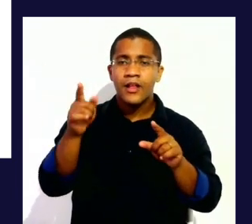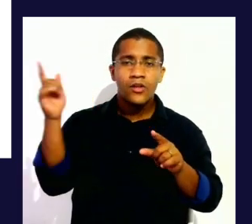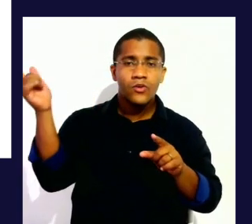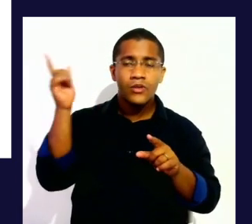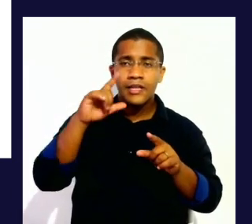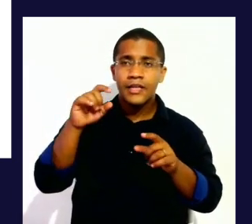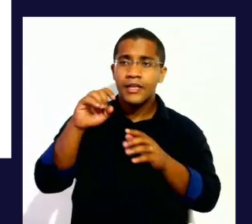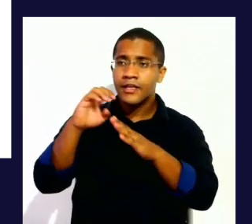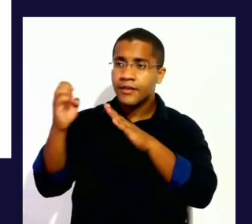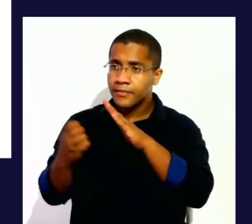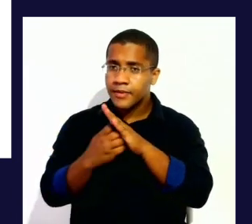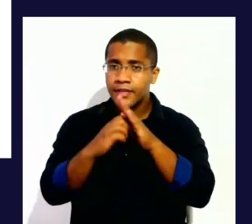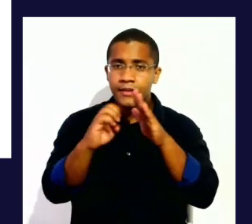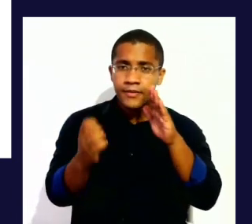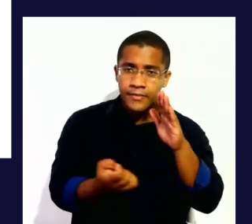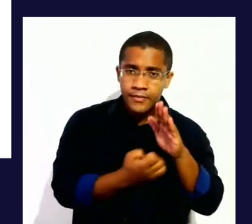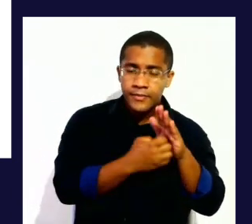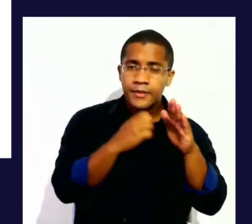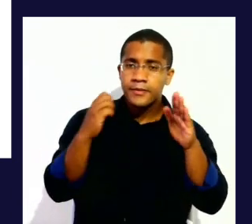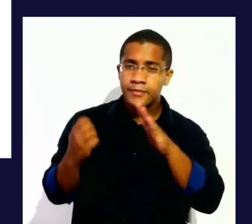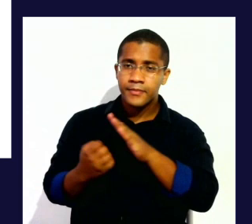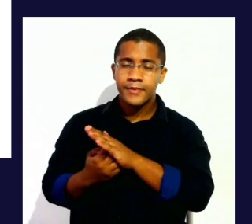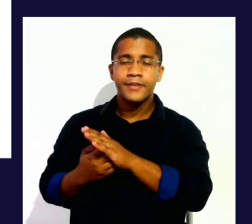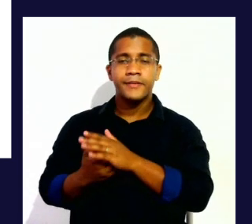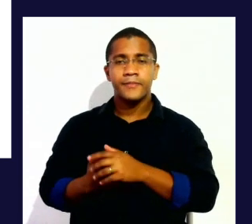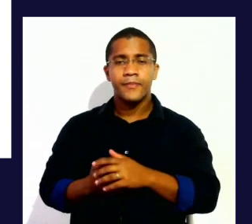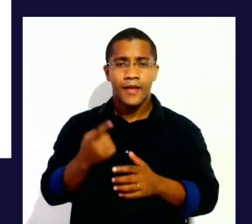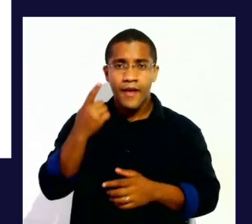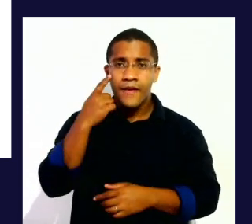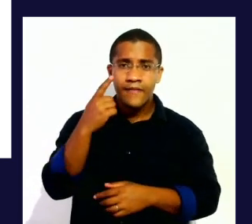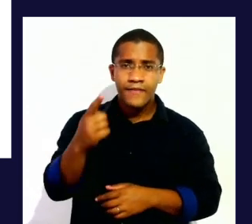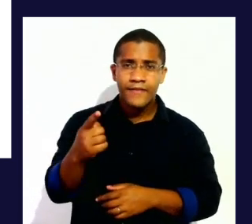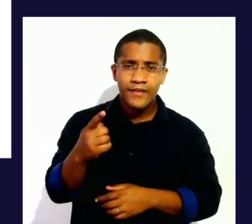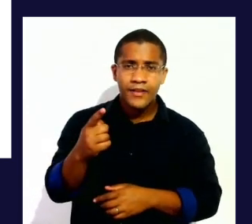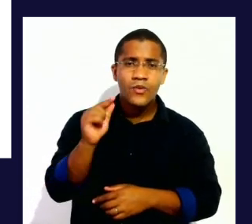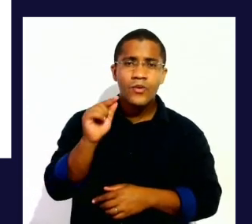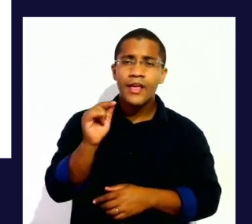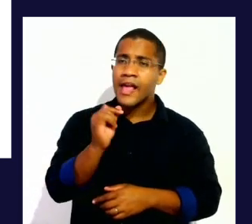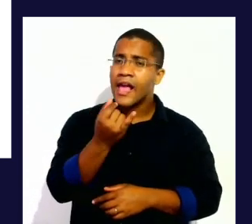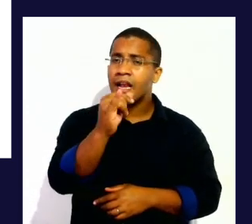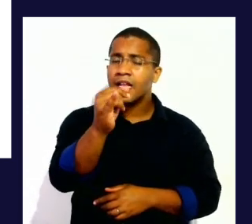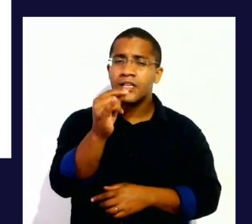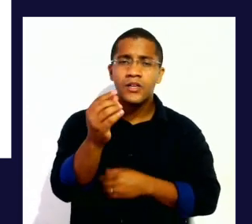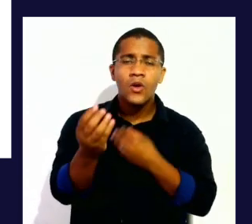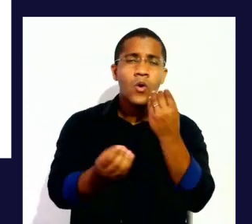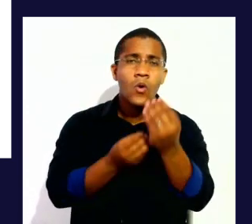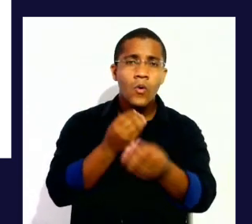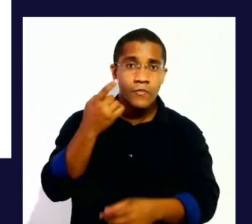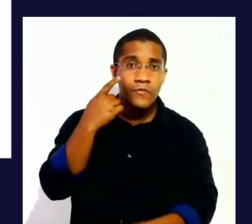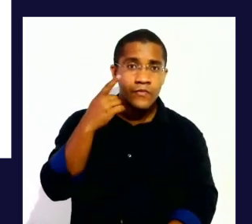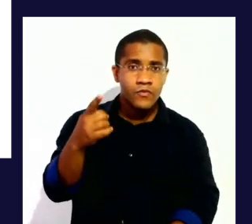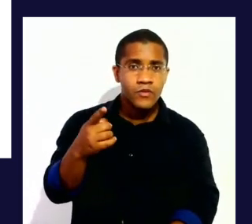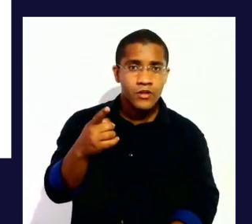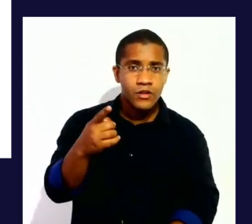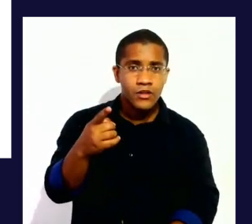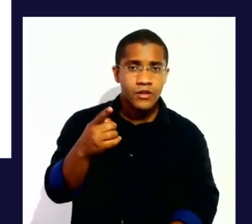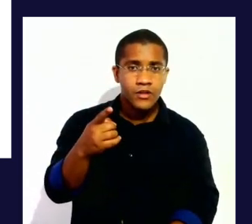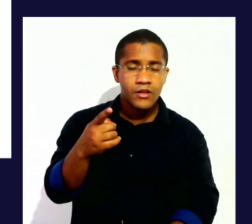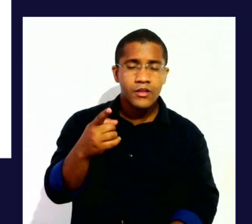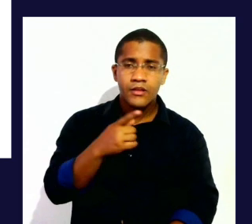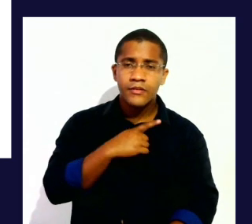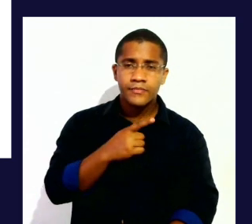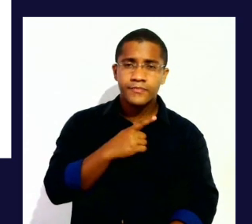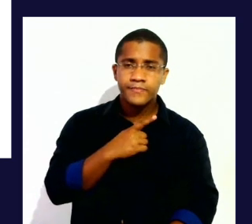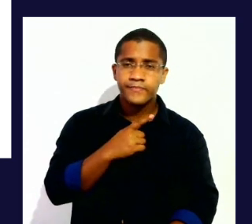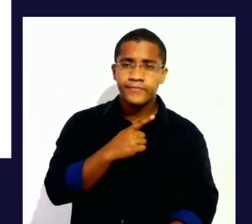empresas. Continuando aí na telinha, a gente vê usinas de geração elétricas em Pernambuco. A geração